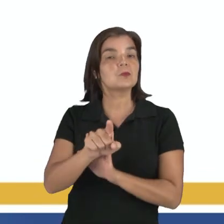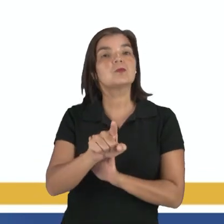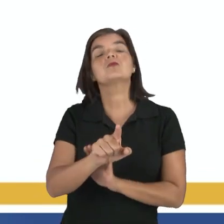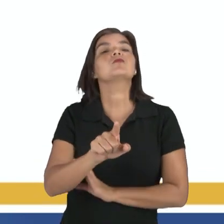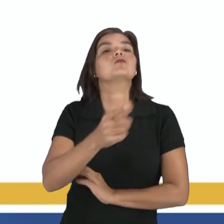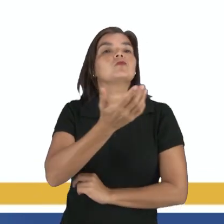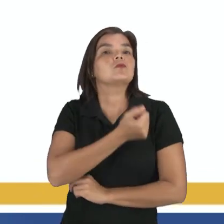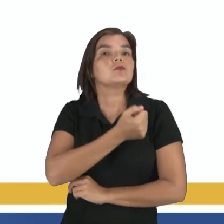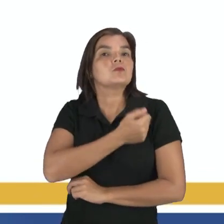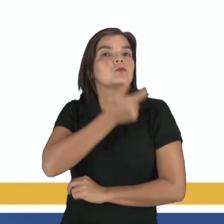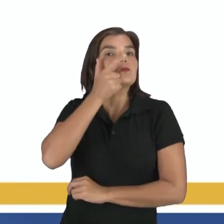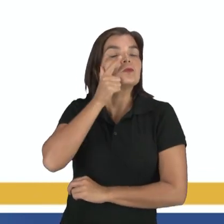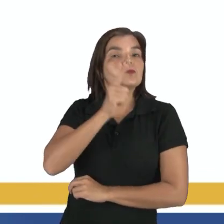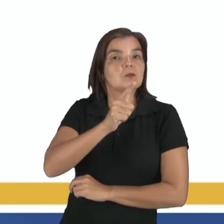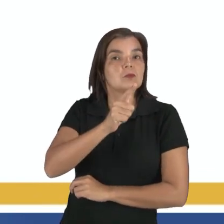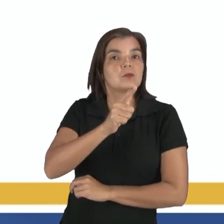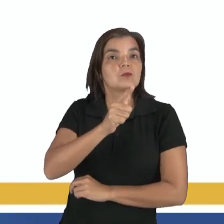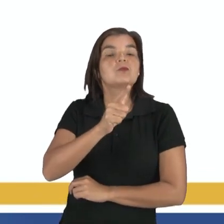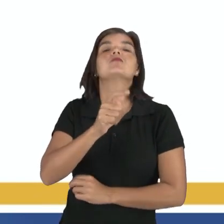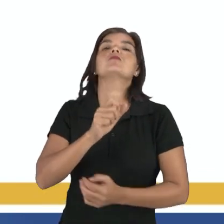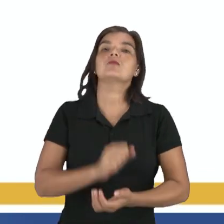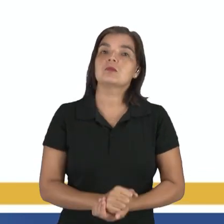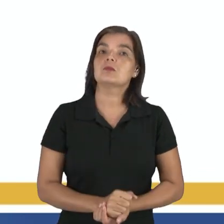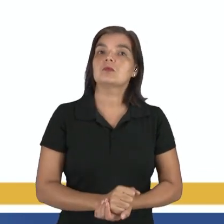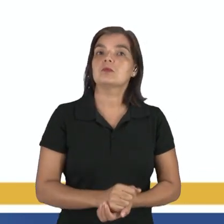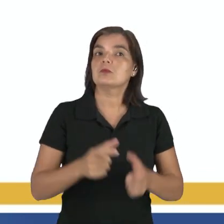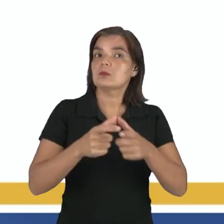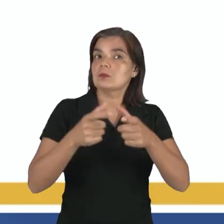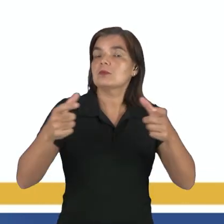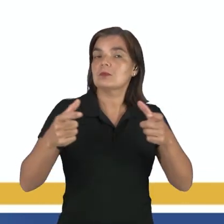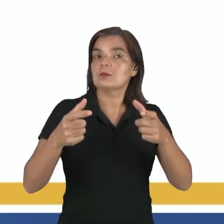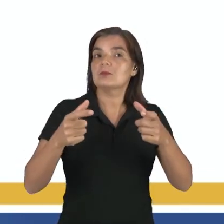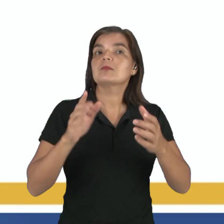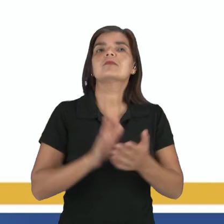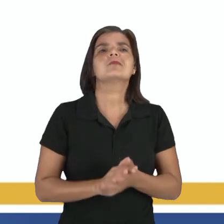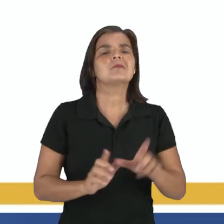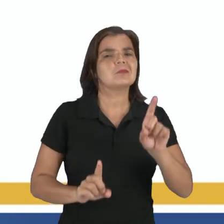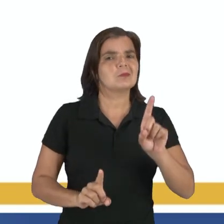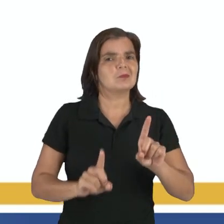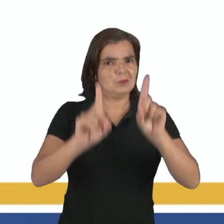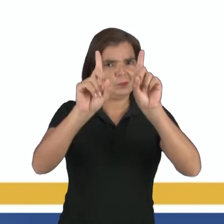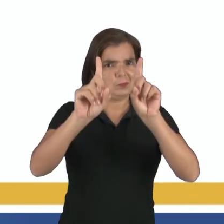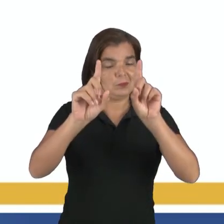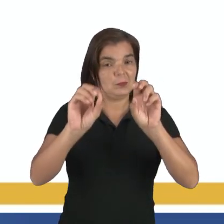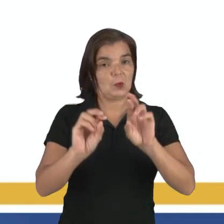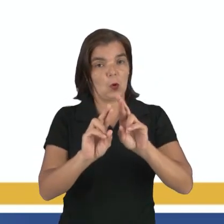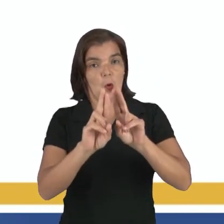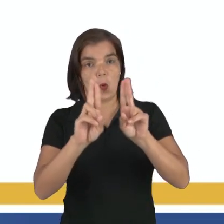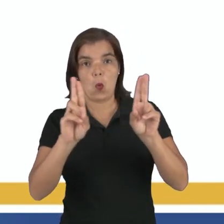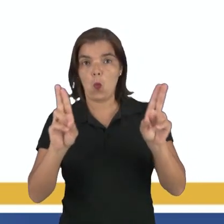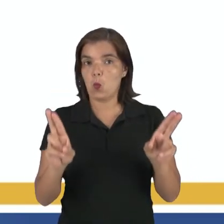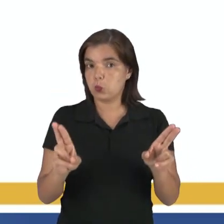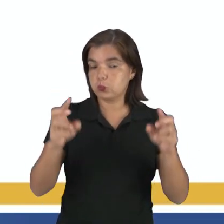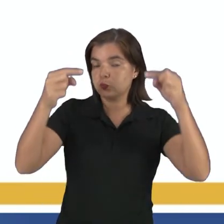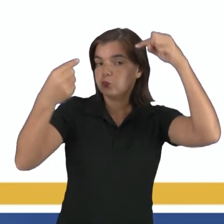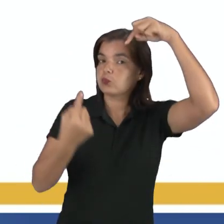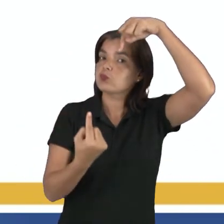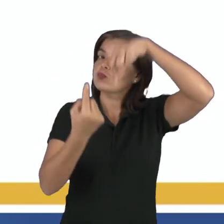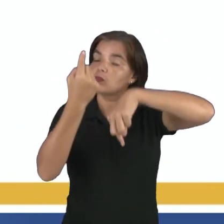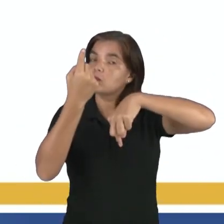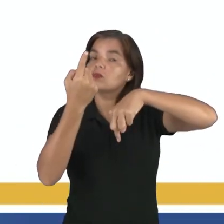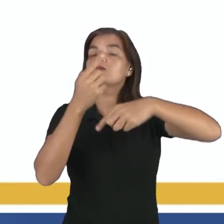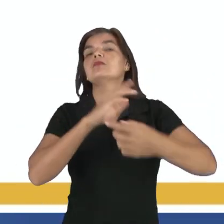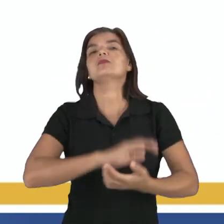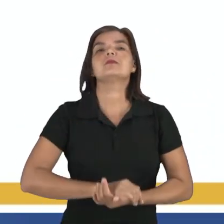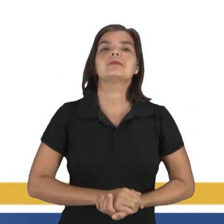vai perguntar o número de acertadores e os prêmios da e os prêmios são grandezas diretamente proporcionais são